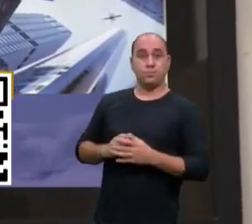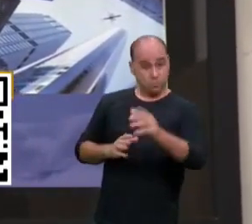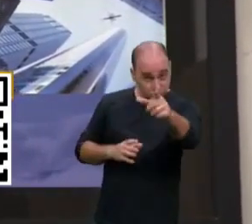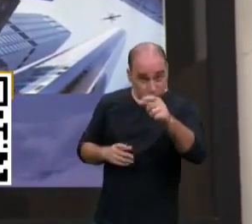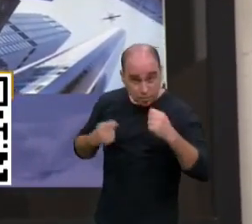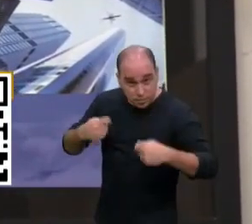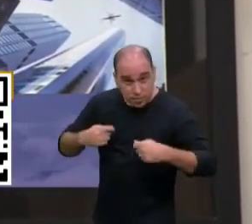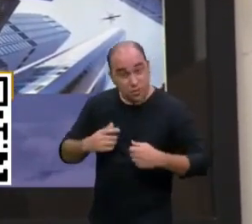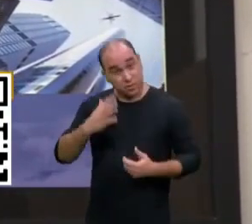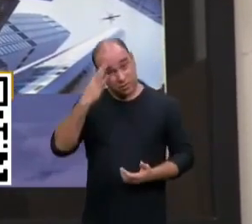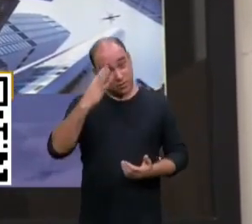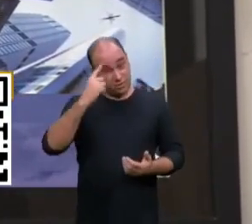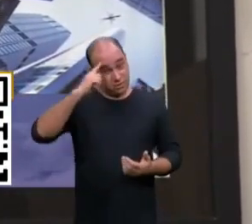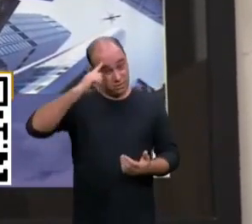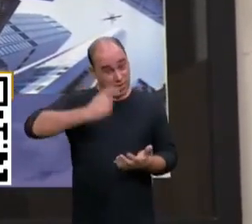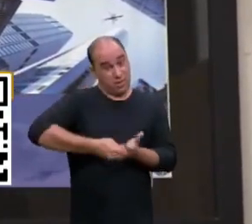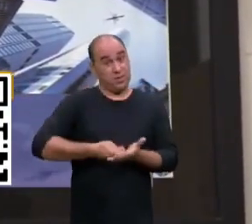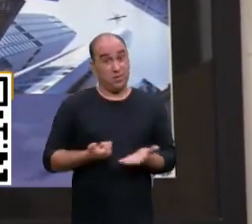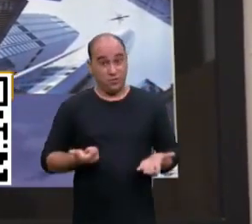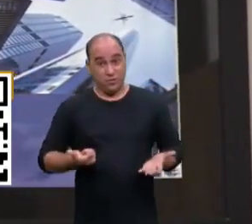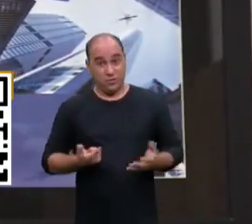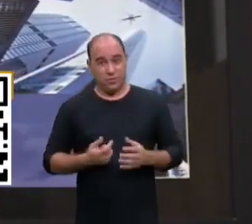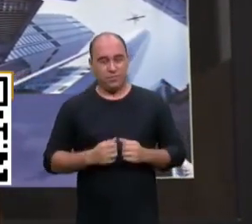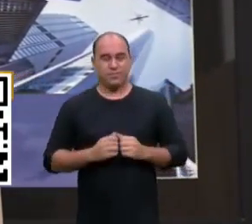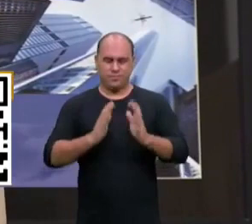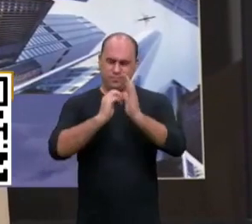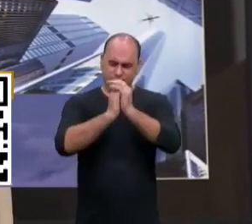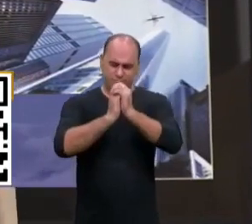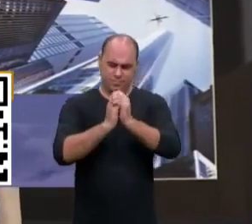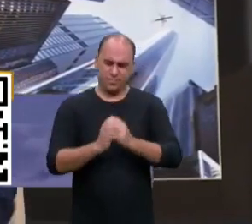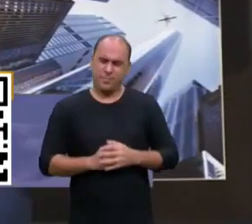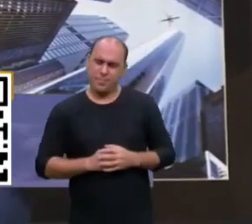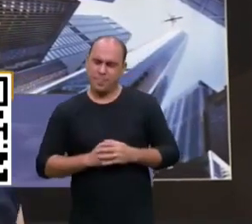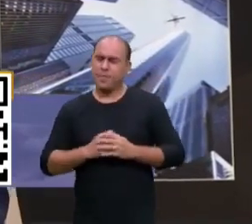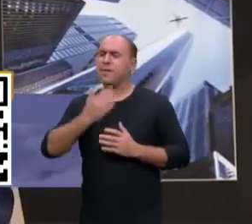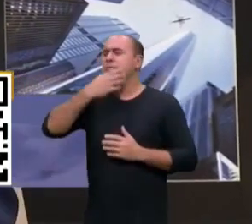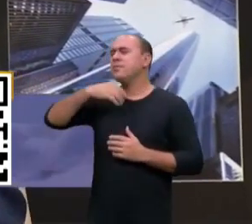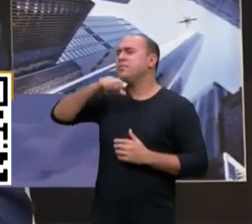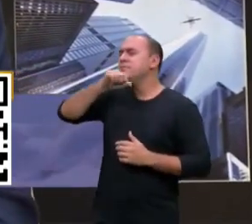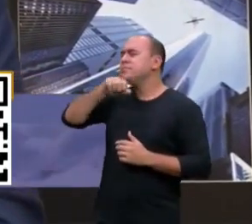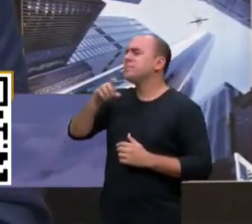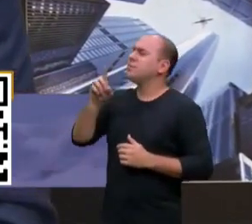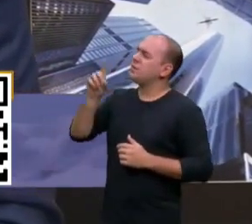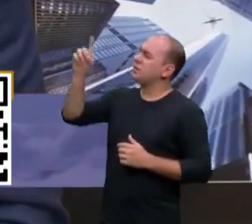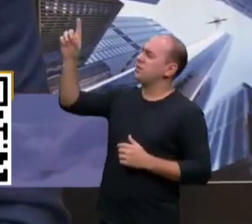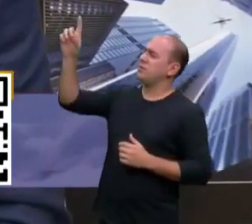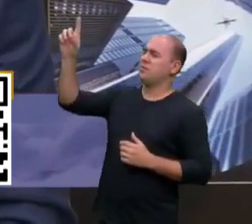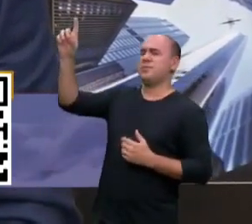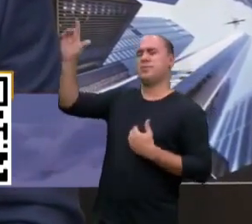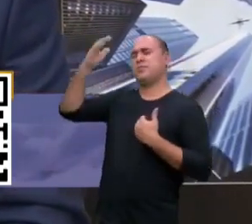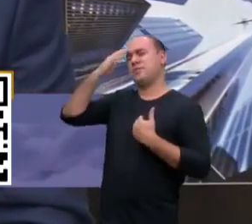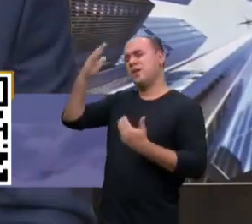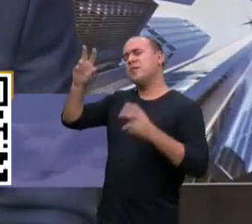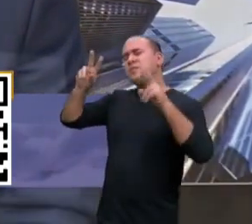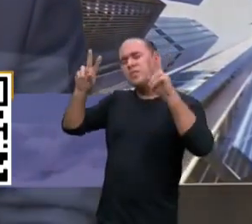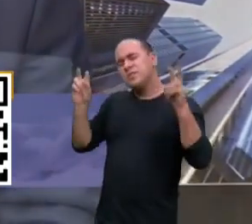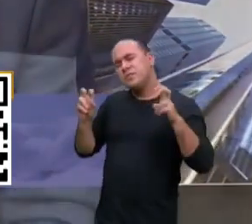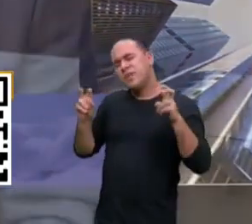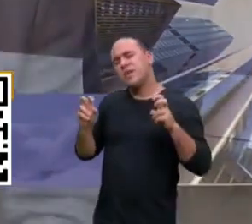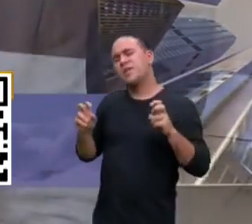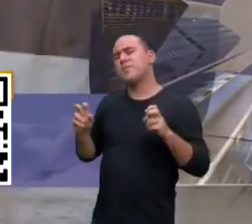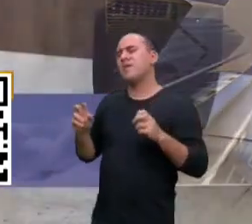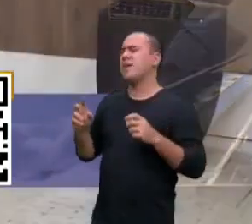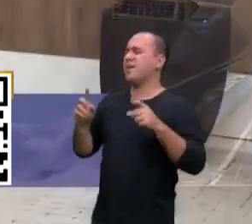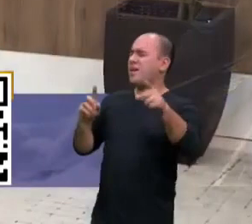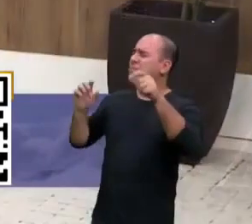faça isso eu vou orar por você querido pai celestial obrigado por esse tema Obrigado por entender melhor esse